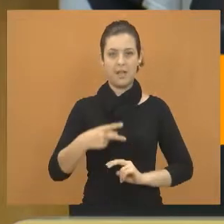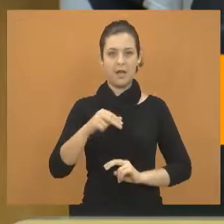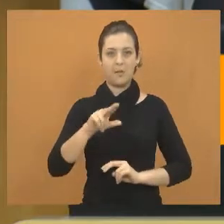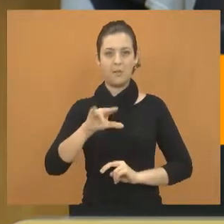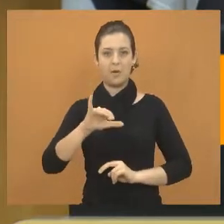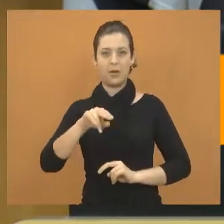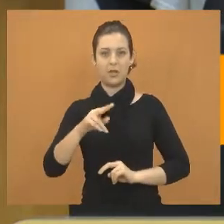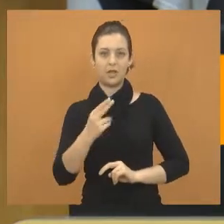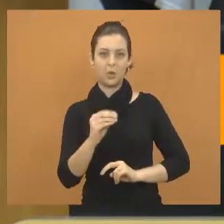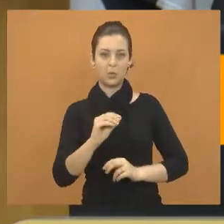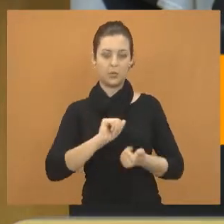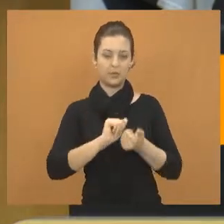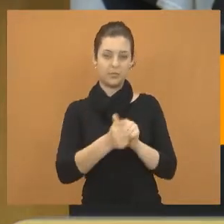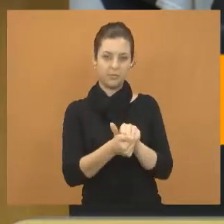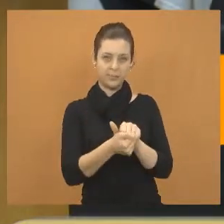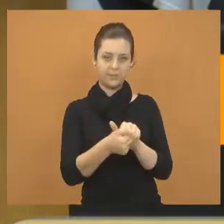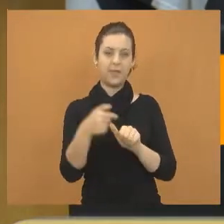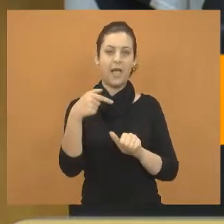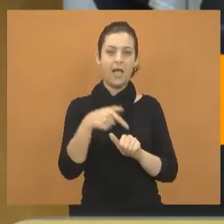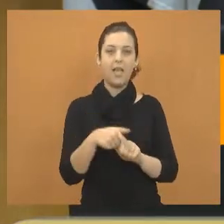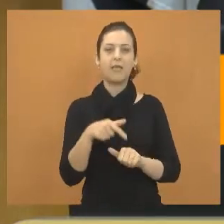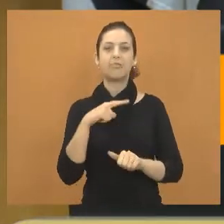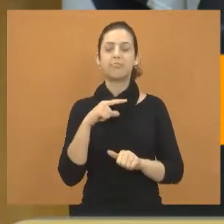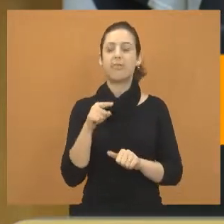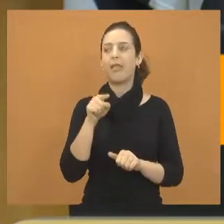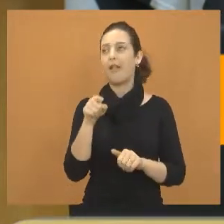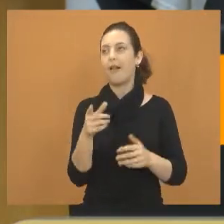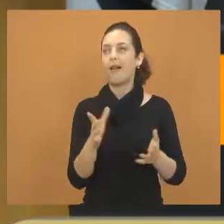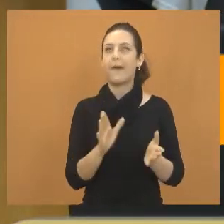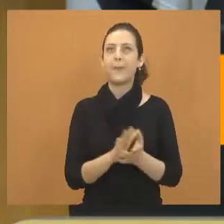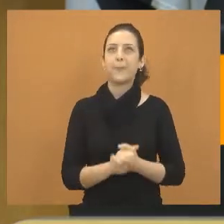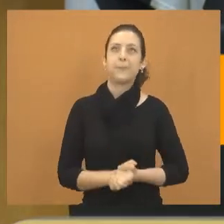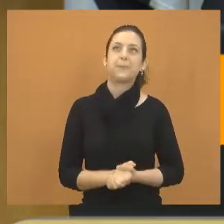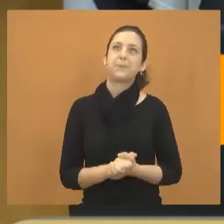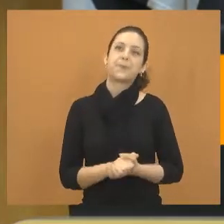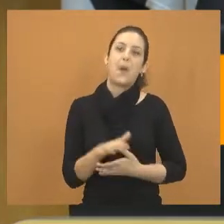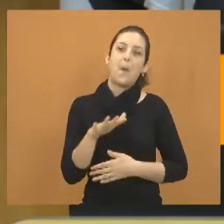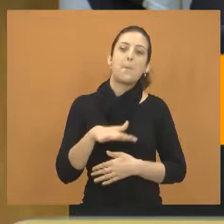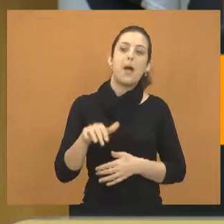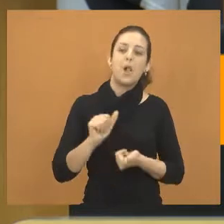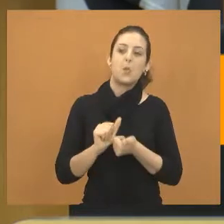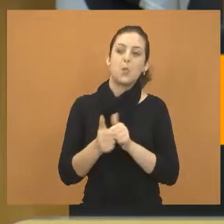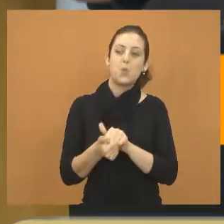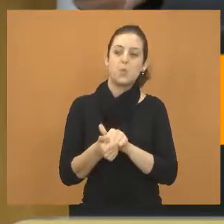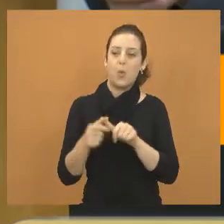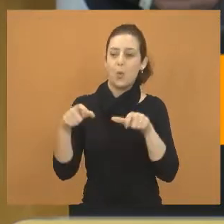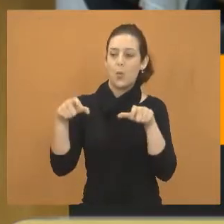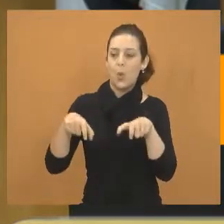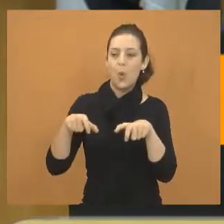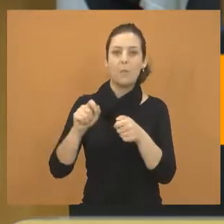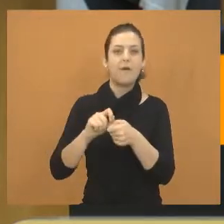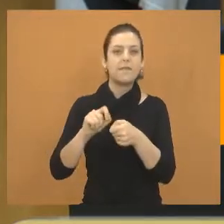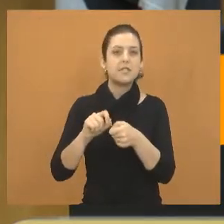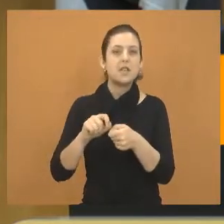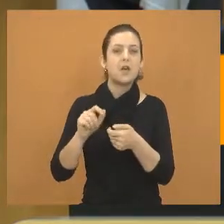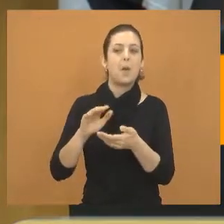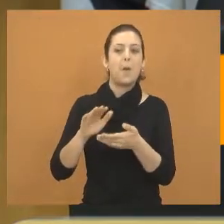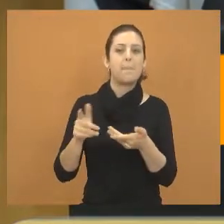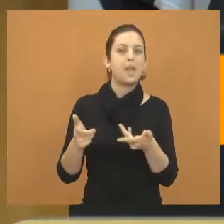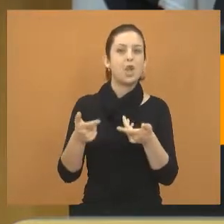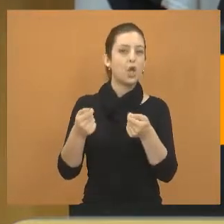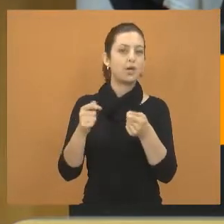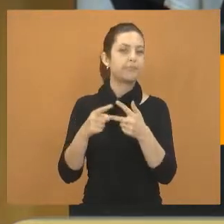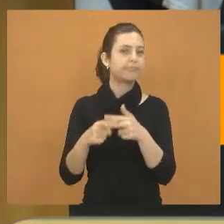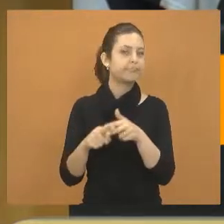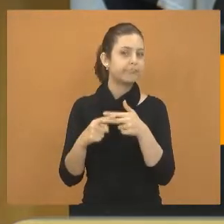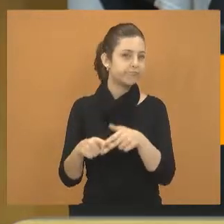do esporte. De repente tem lá uma área do esporte, um campo para fazer uma melhoria, alguma coisa,